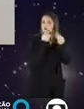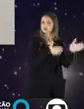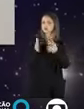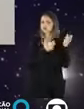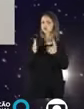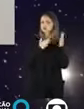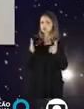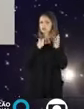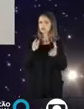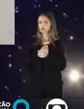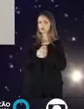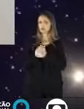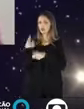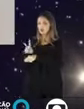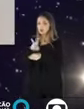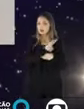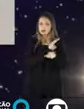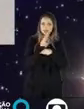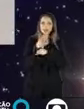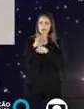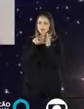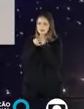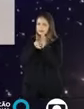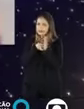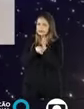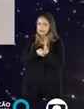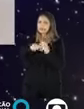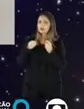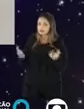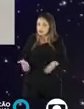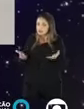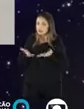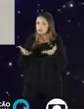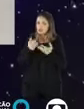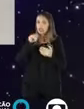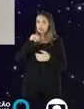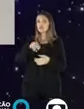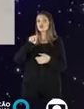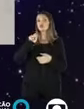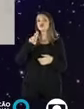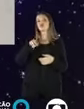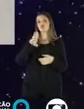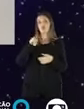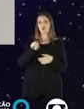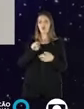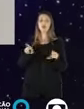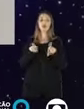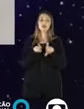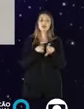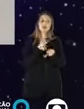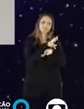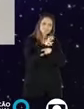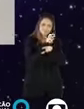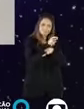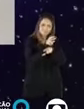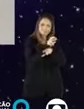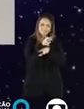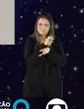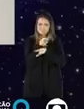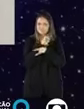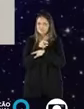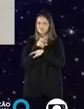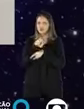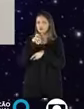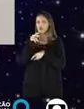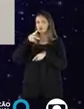mais eficiente, a criar, incentivar a pesquisa, né? Inclusive a parte de bioinsumos, etc. É, do outro lado, a monitorar as cadeias de suprimentos. Então, a